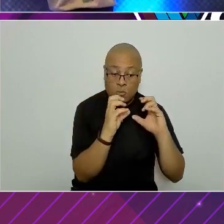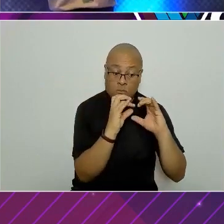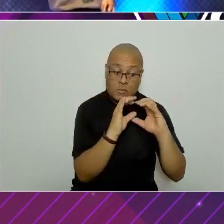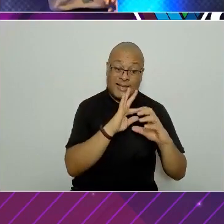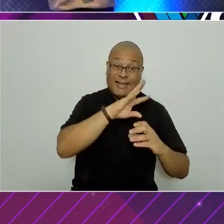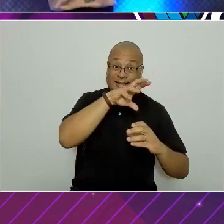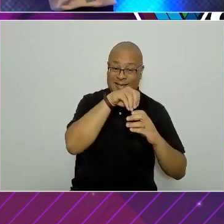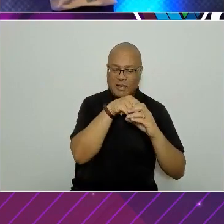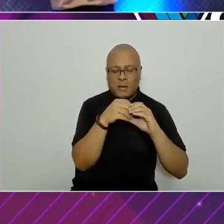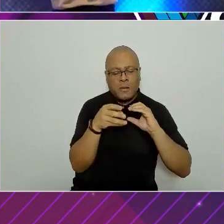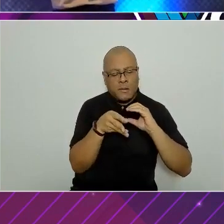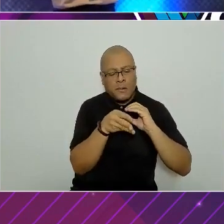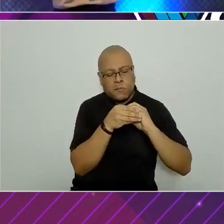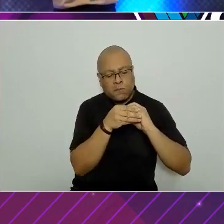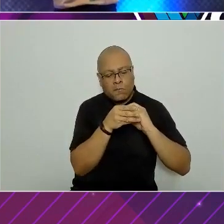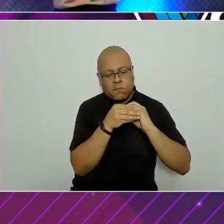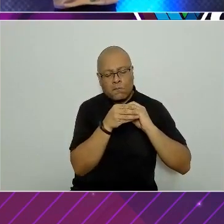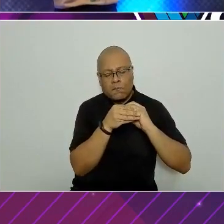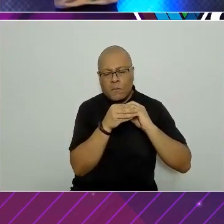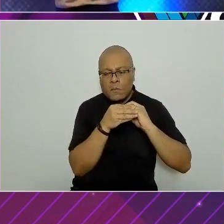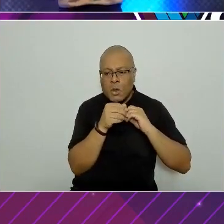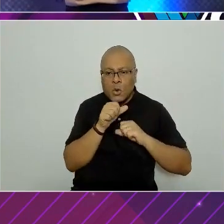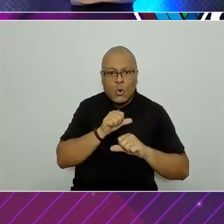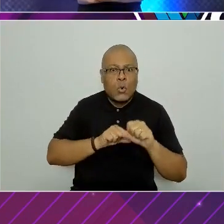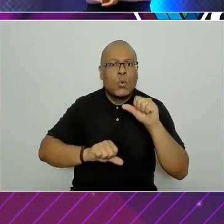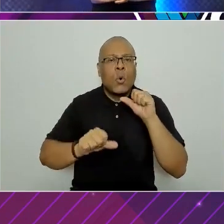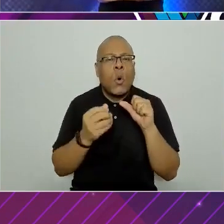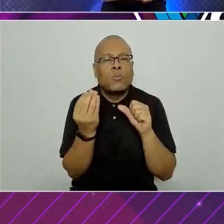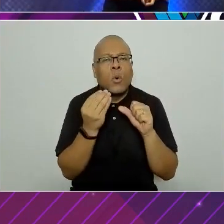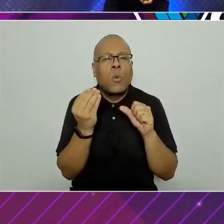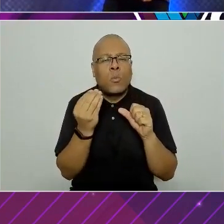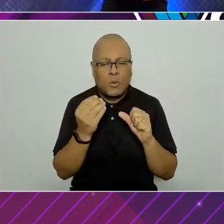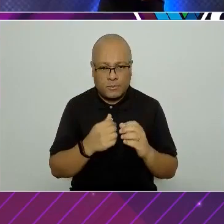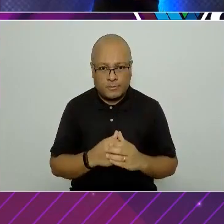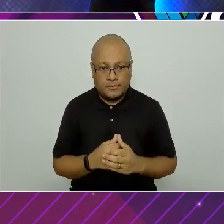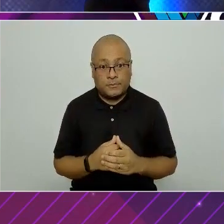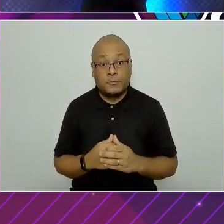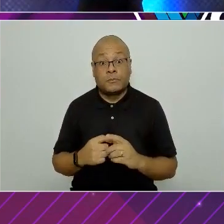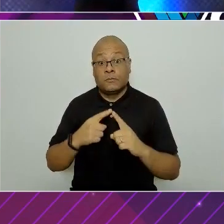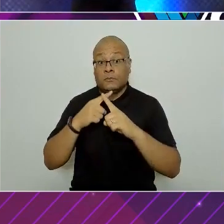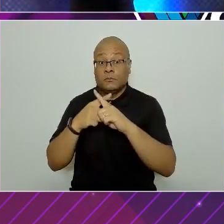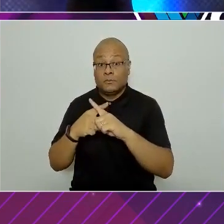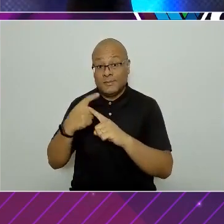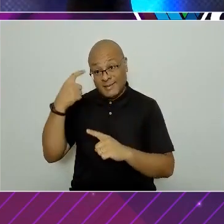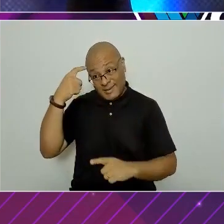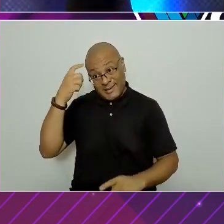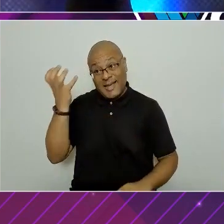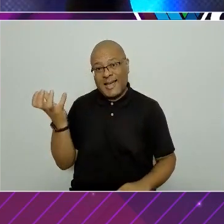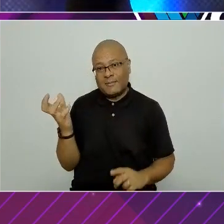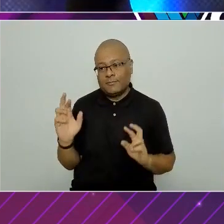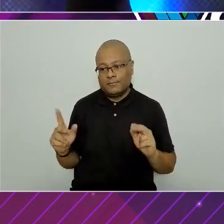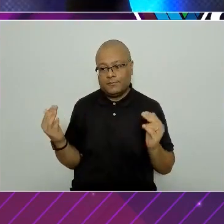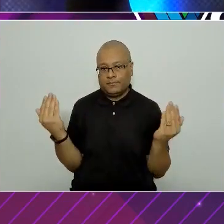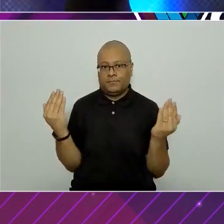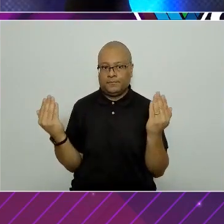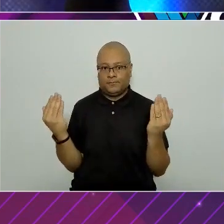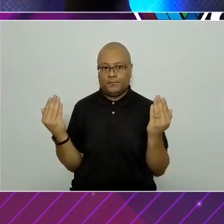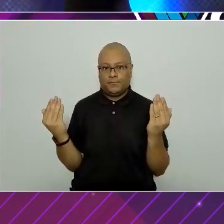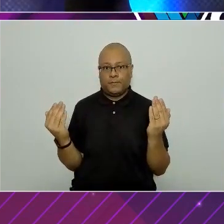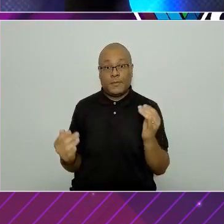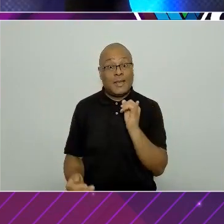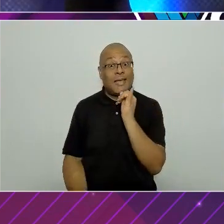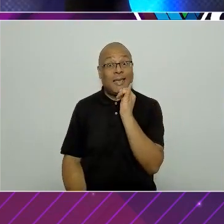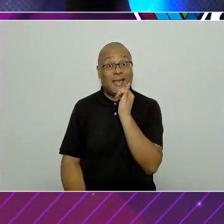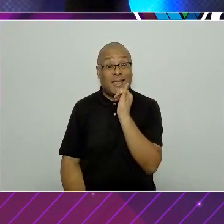nossos aprendizados para o mundo, né? Como que eu tenho a minha cognição versus a nossa inteligência artificial. Aí eu trouxe um exemplo aqui